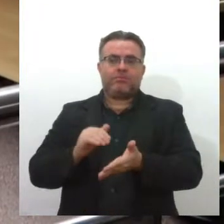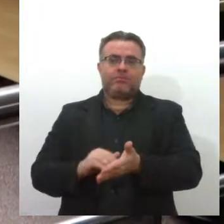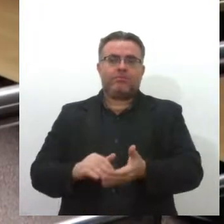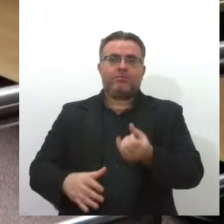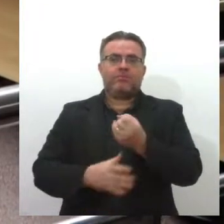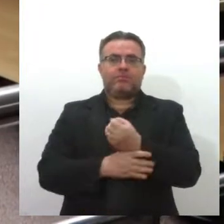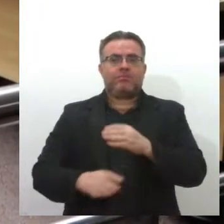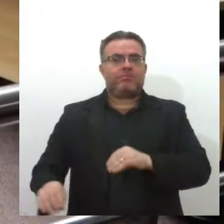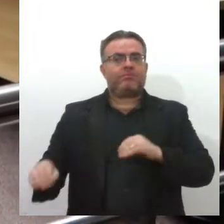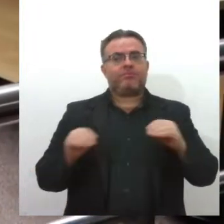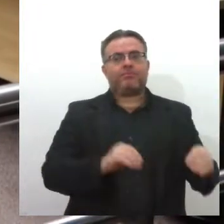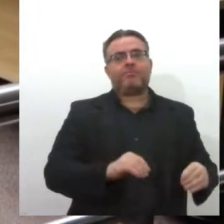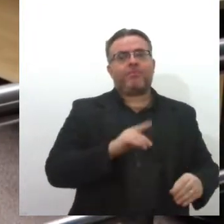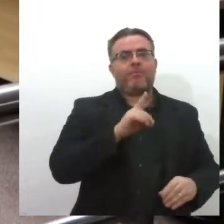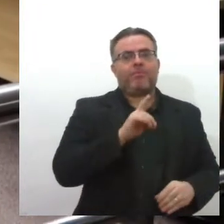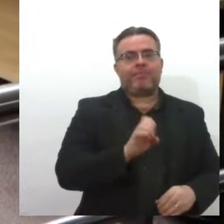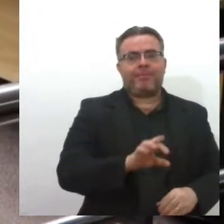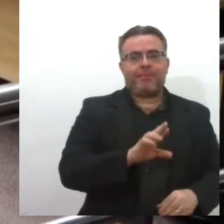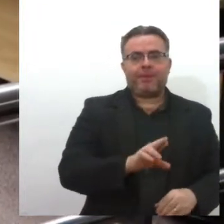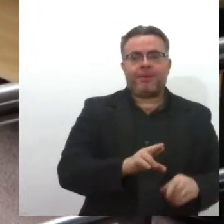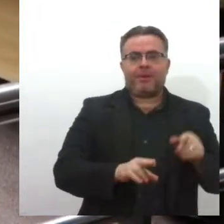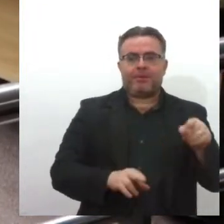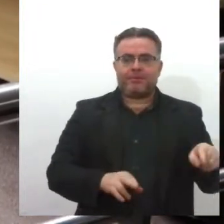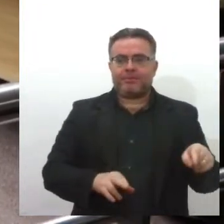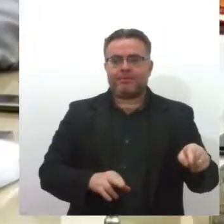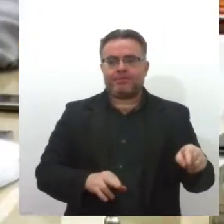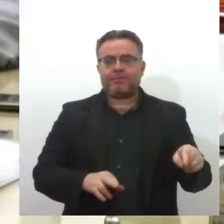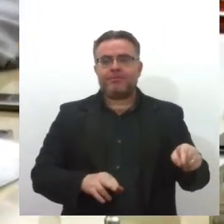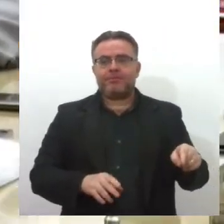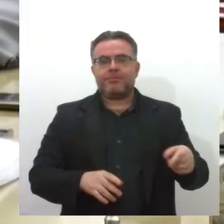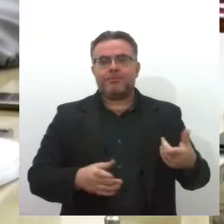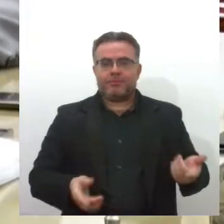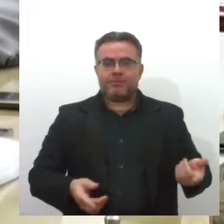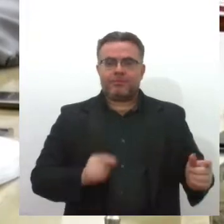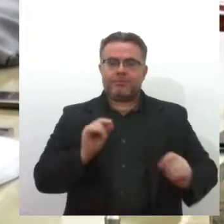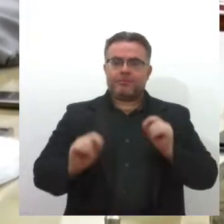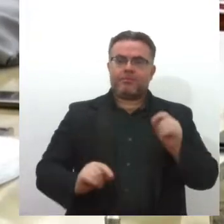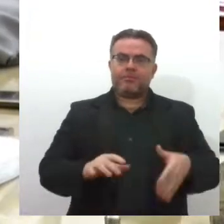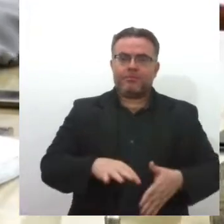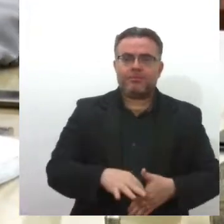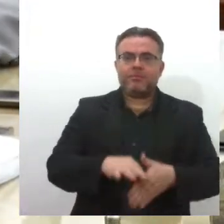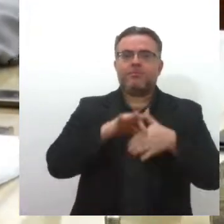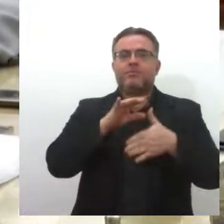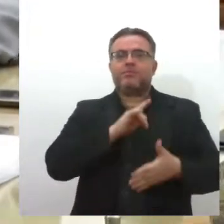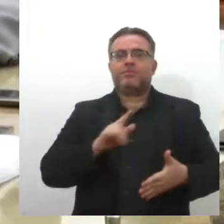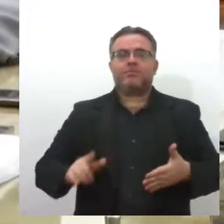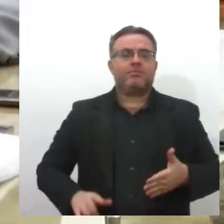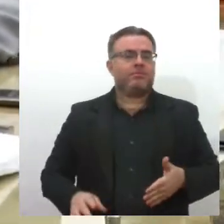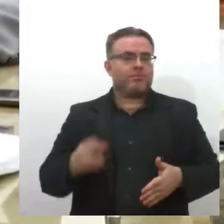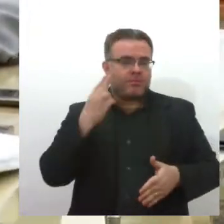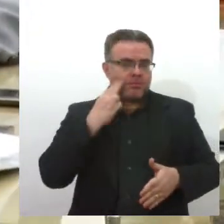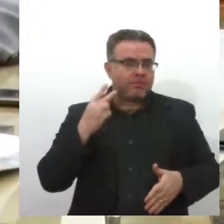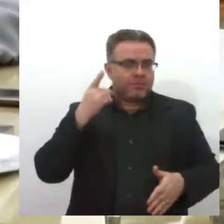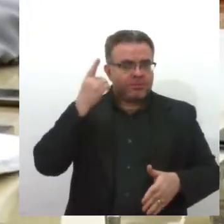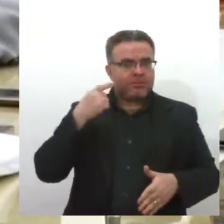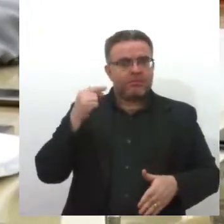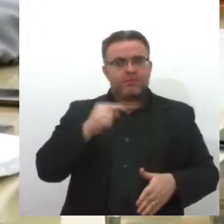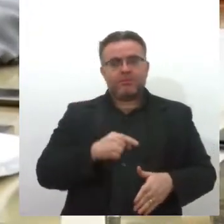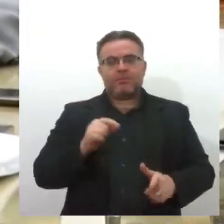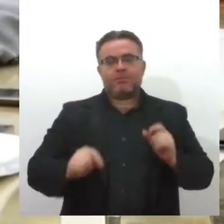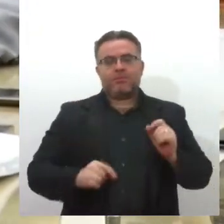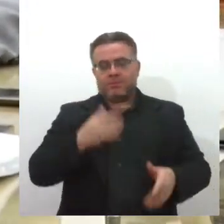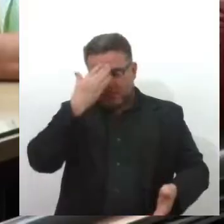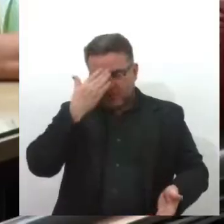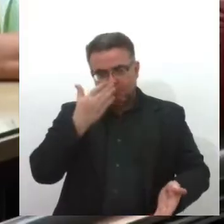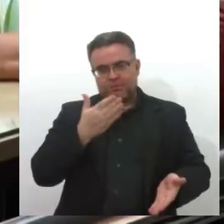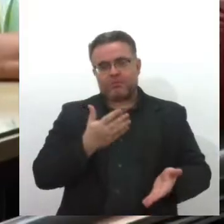o Departamento Estadual de Infraestrutura Rodoviária de Sergipe. O líder do governo na Alese, deputado Zezinho Sobral do POD, acredita que